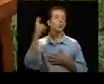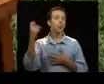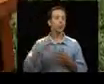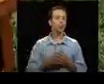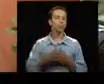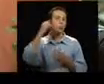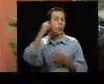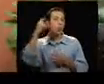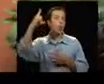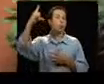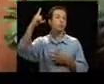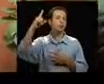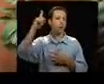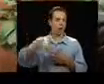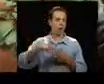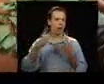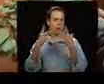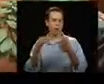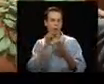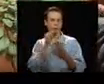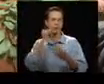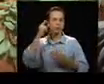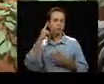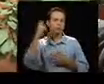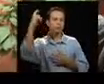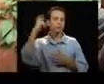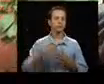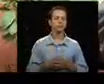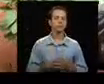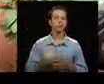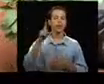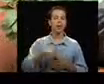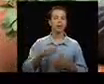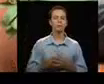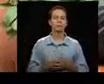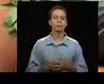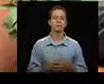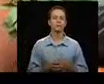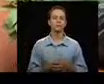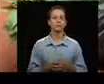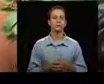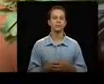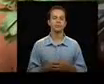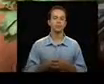O som mais grosso, esse aqui, ó, esse som mais grosso, é esse som aqui.